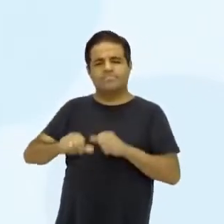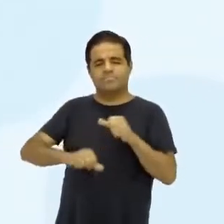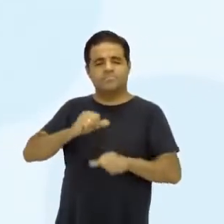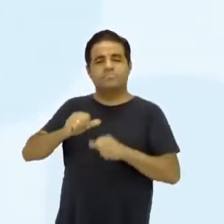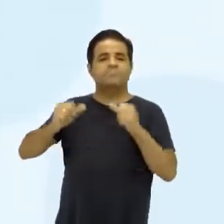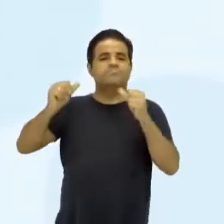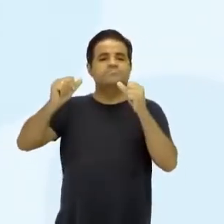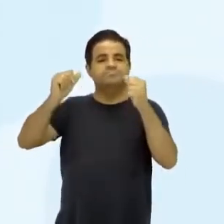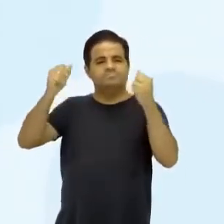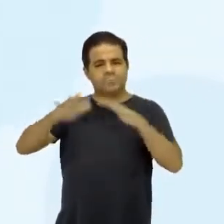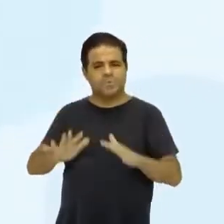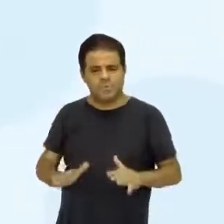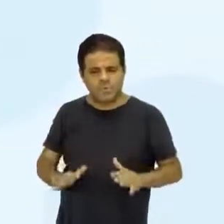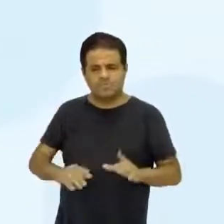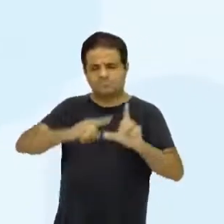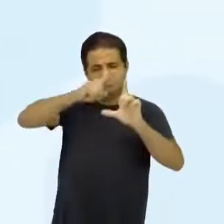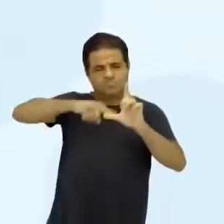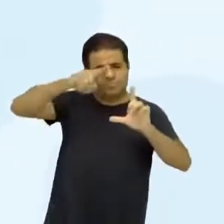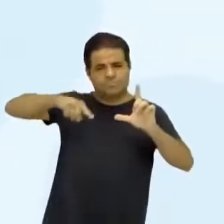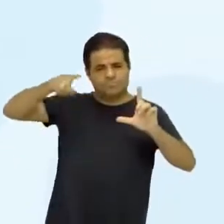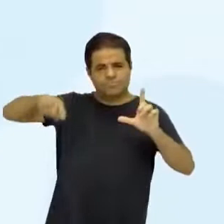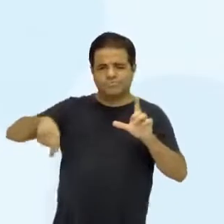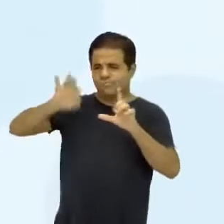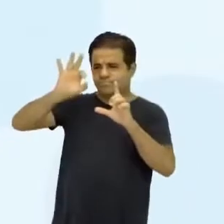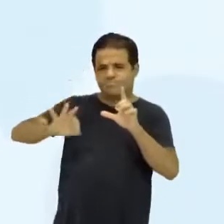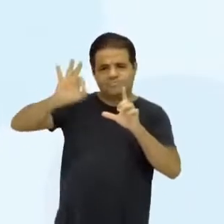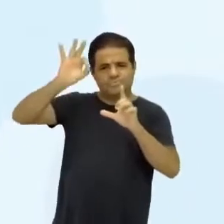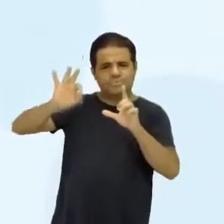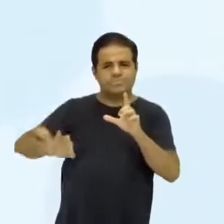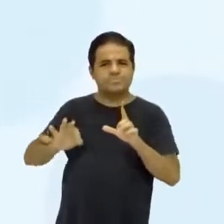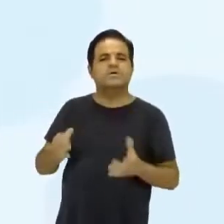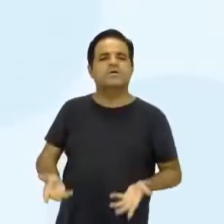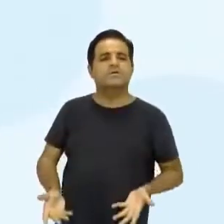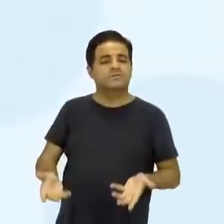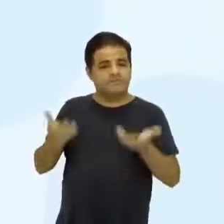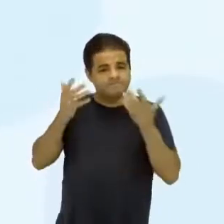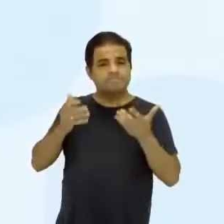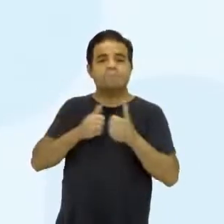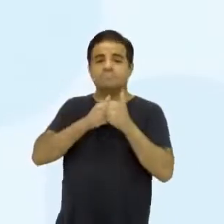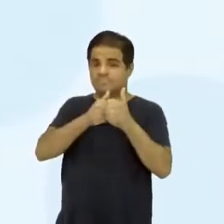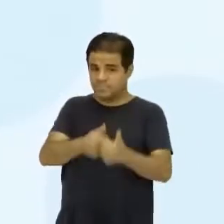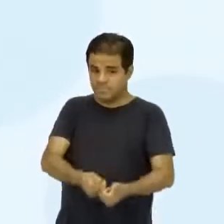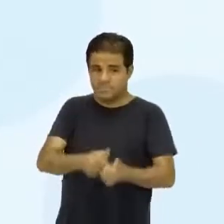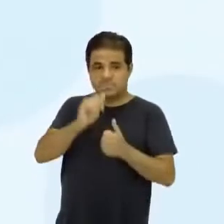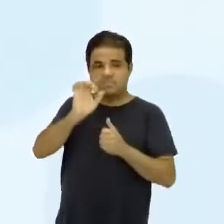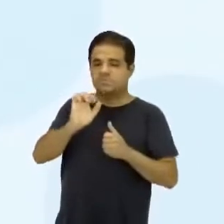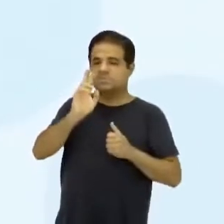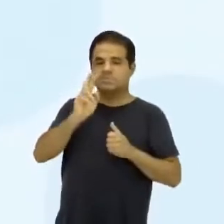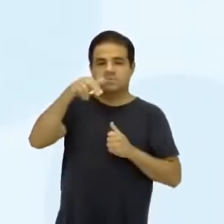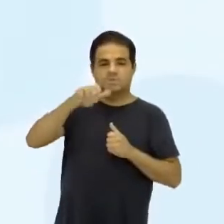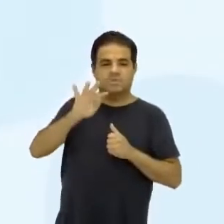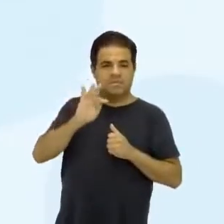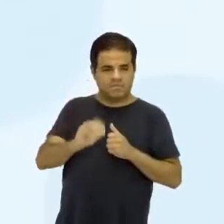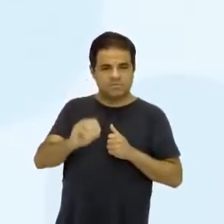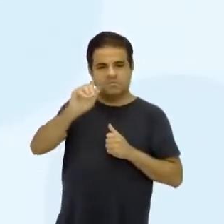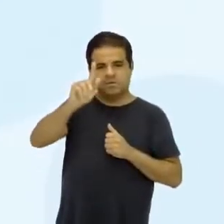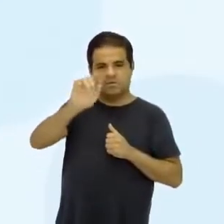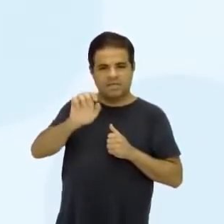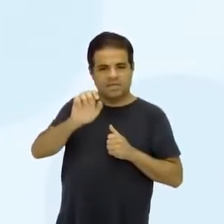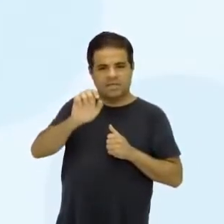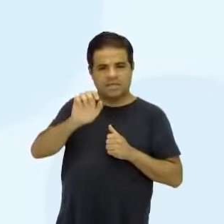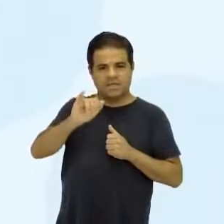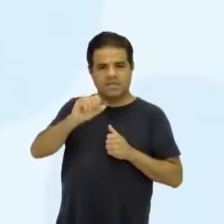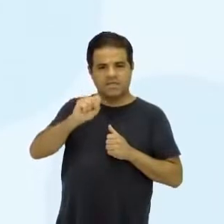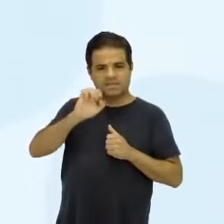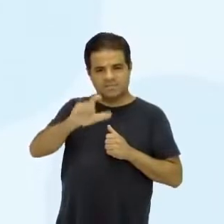a ter aqui no Brasil altos índices de inflação, por exemplo. E aí a gente segue aqui com Ernesto Geisel e